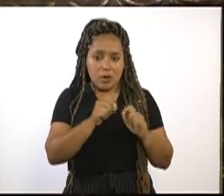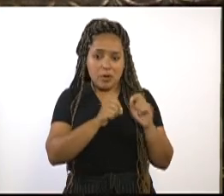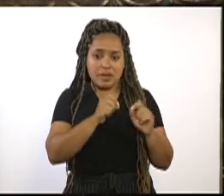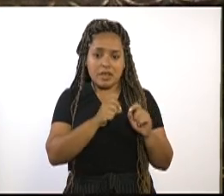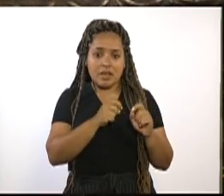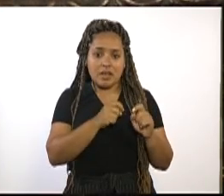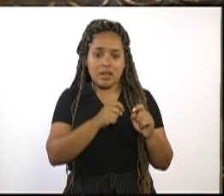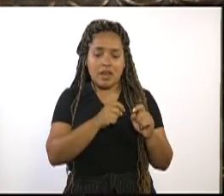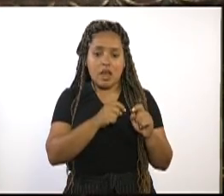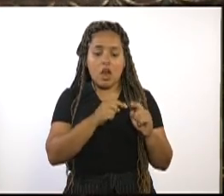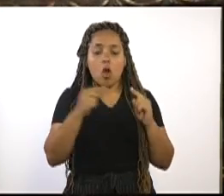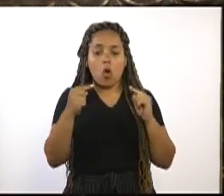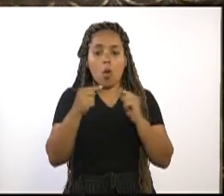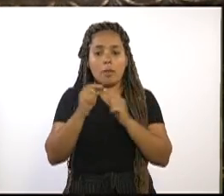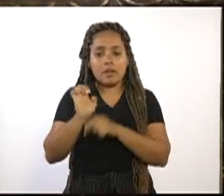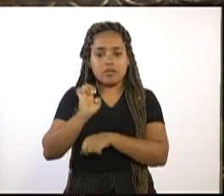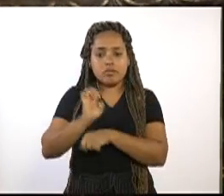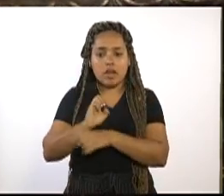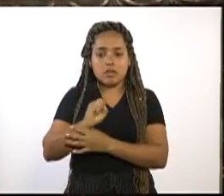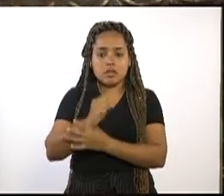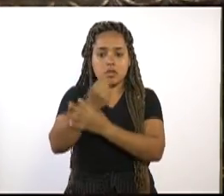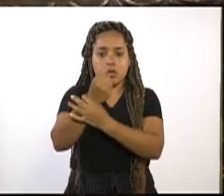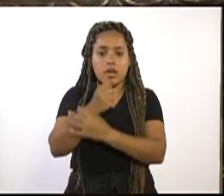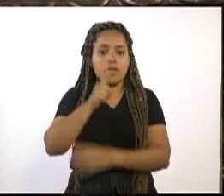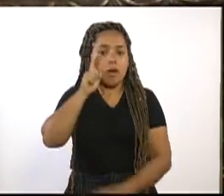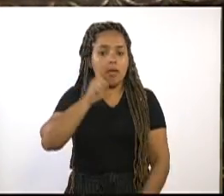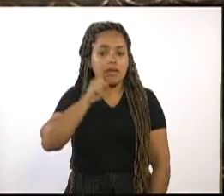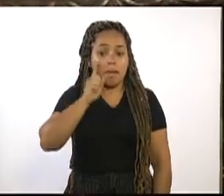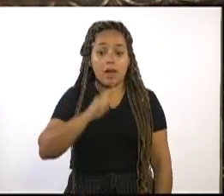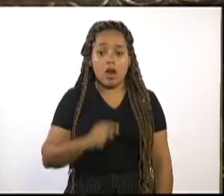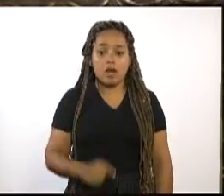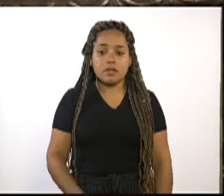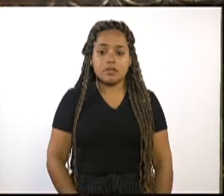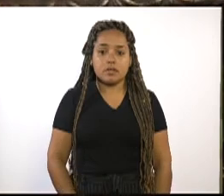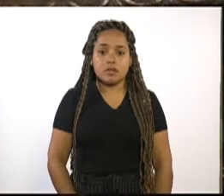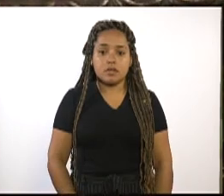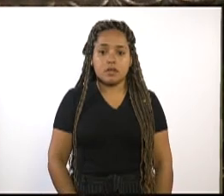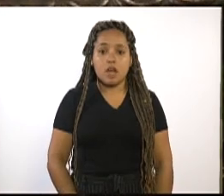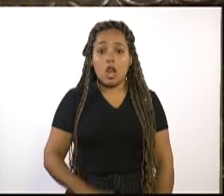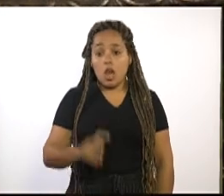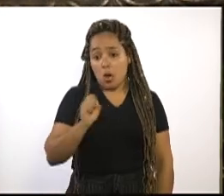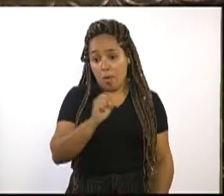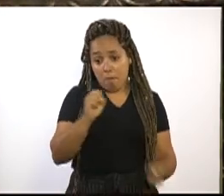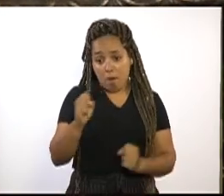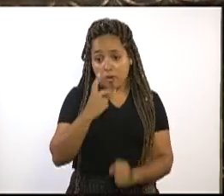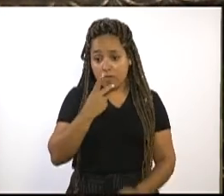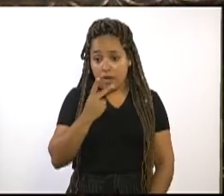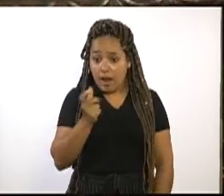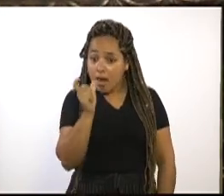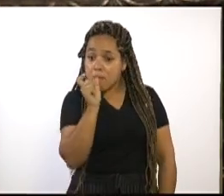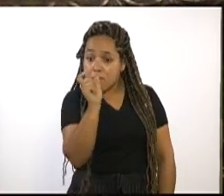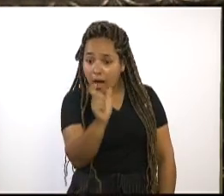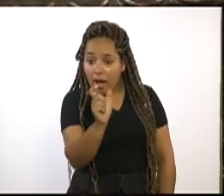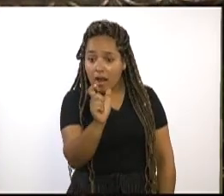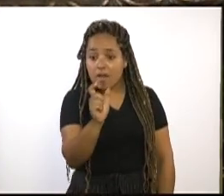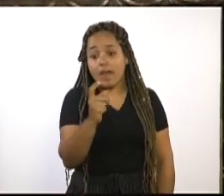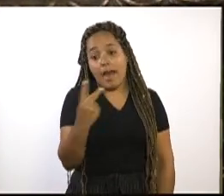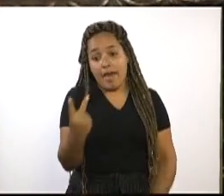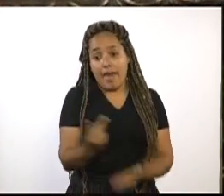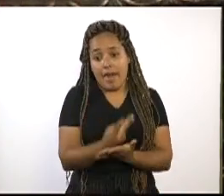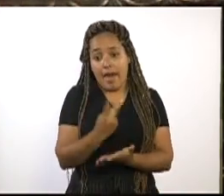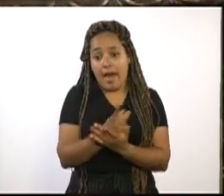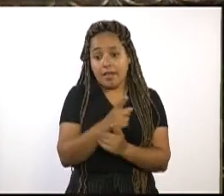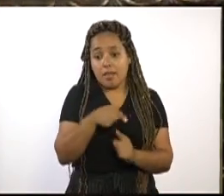conhece. Posso até no meu inglês pronunciar errado. Delaware. Aquela Delaware que